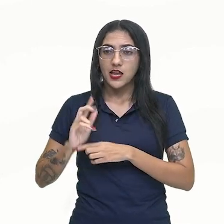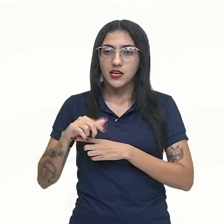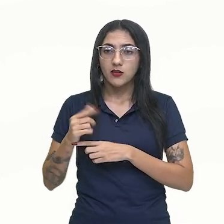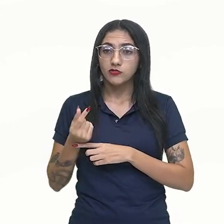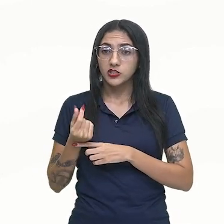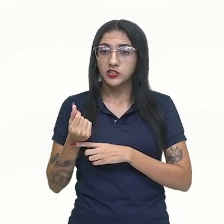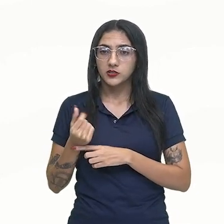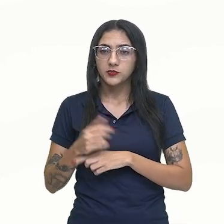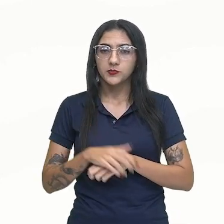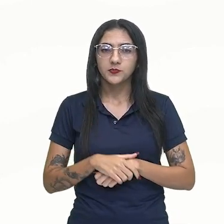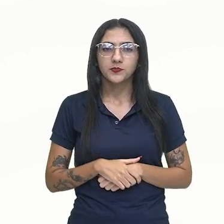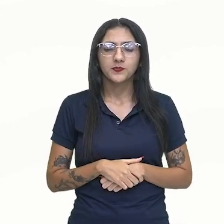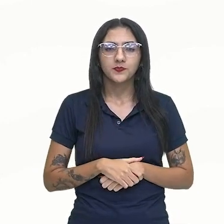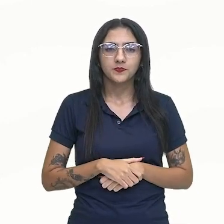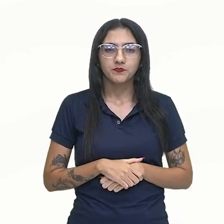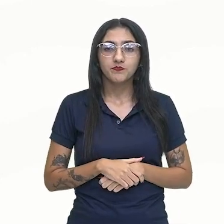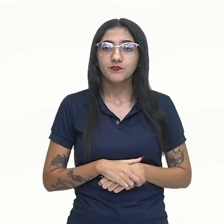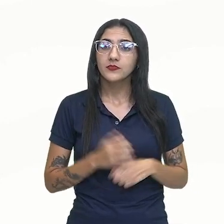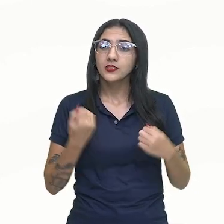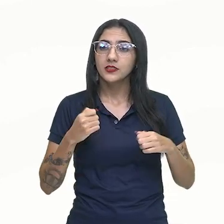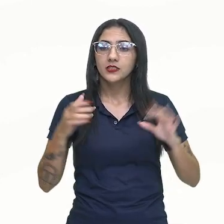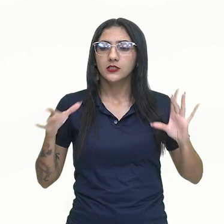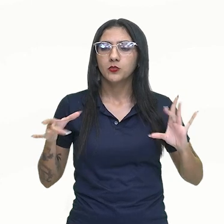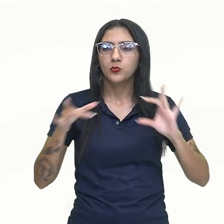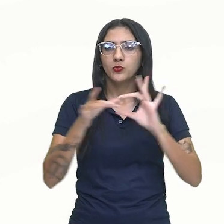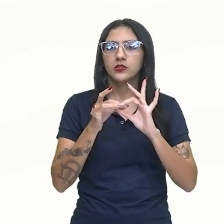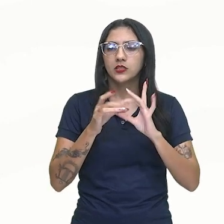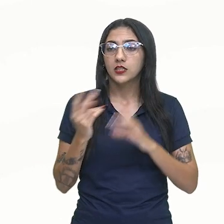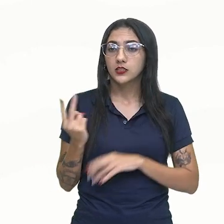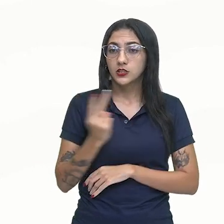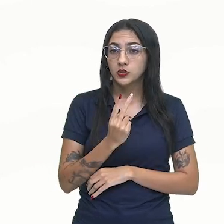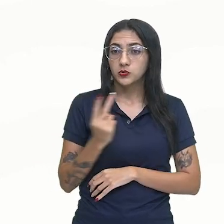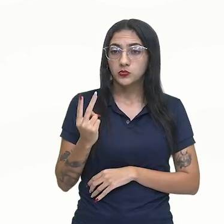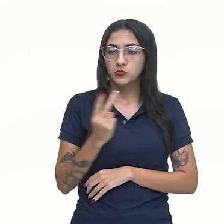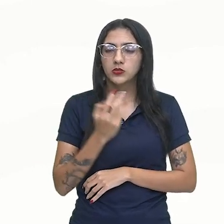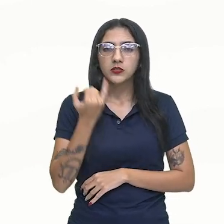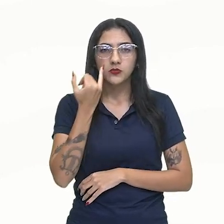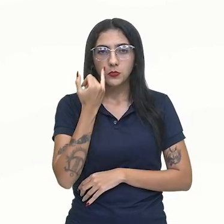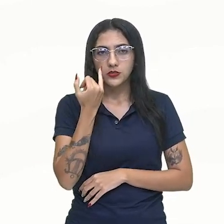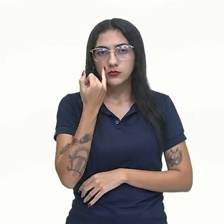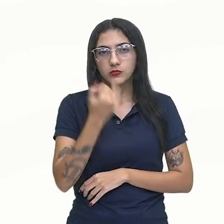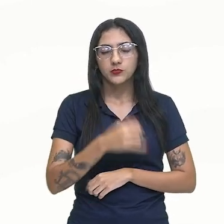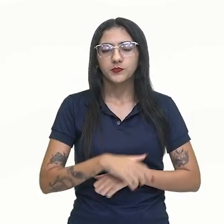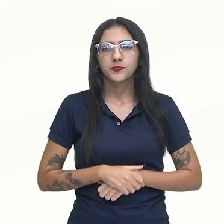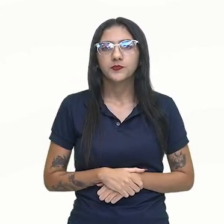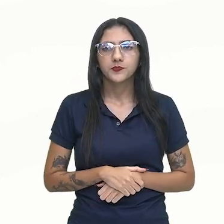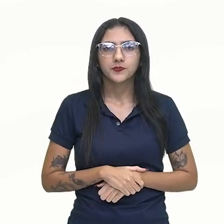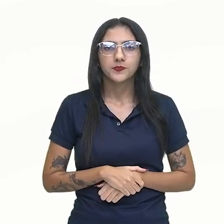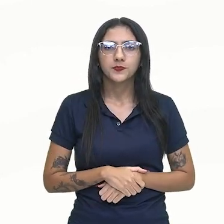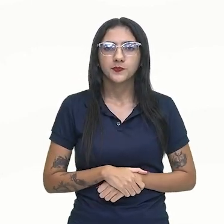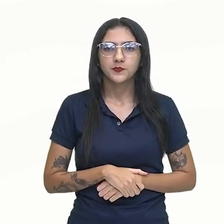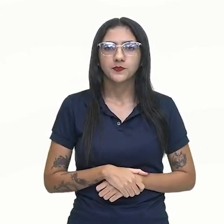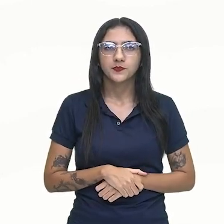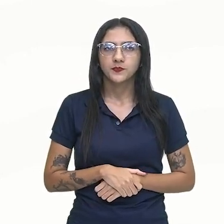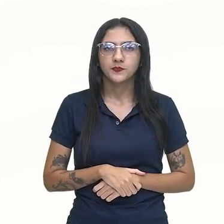Então a gente precisa, então, juntar os dois para poder responder essa questão aí, tá?